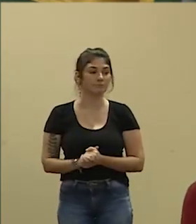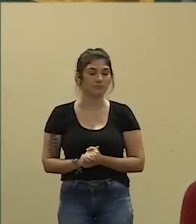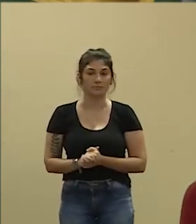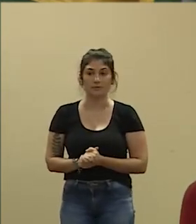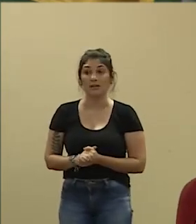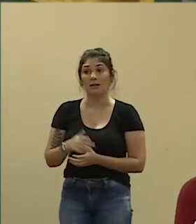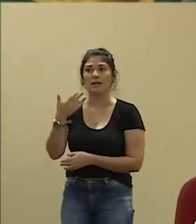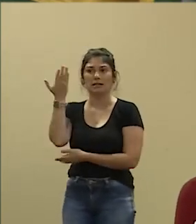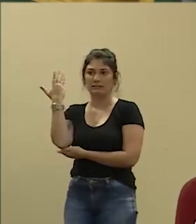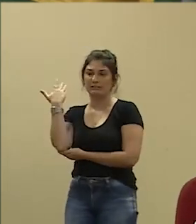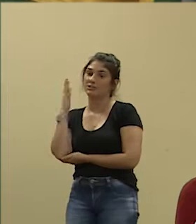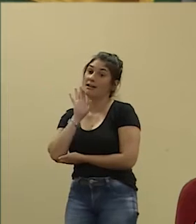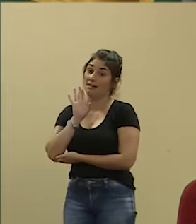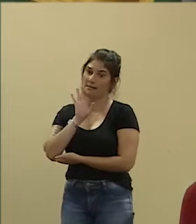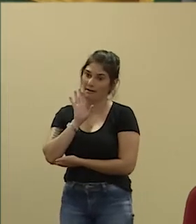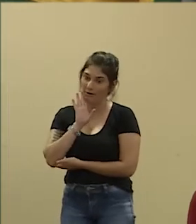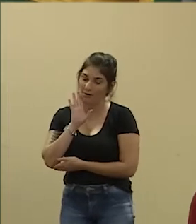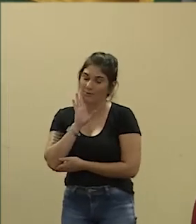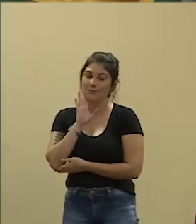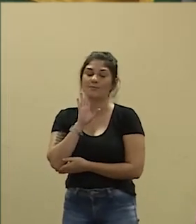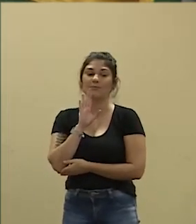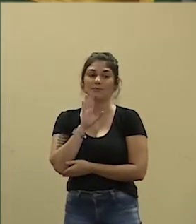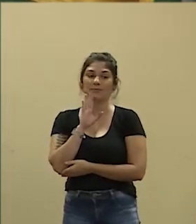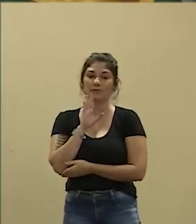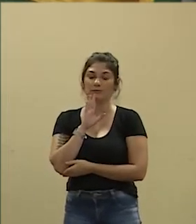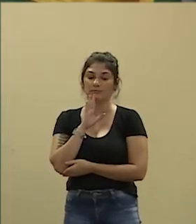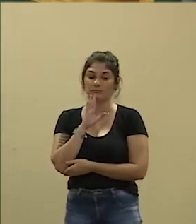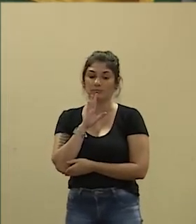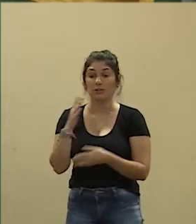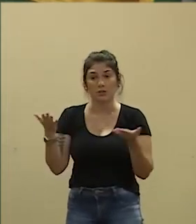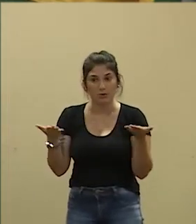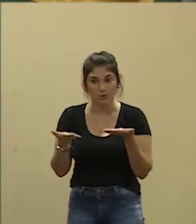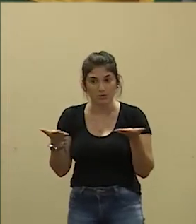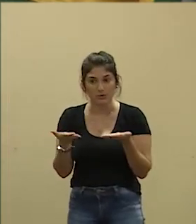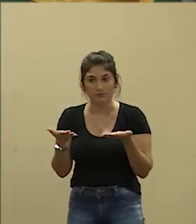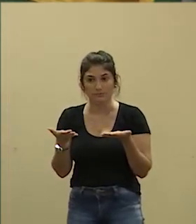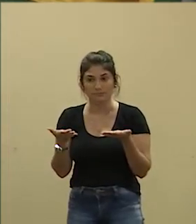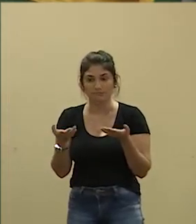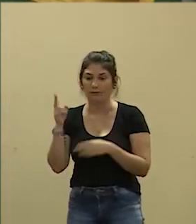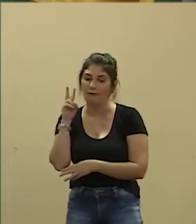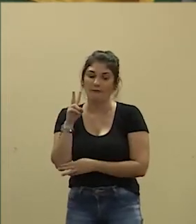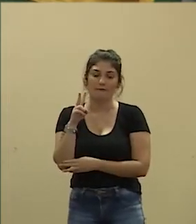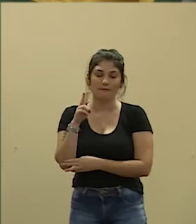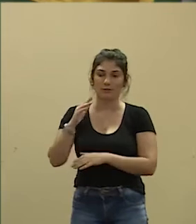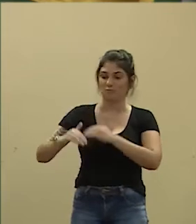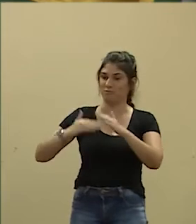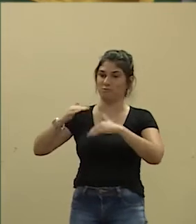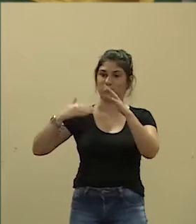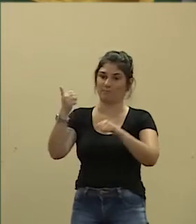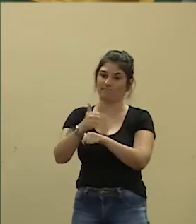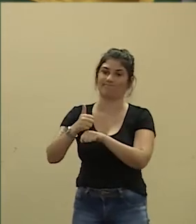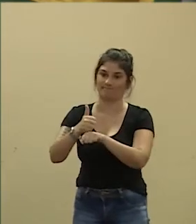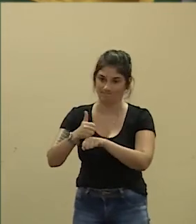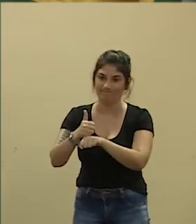muito legal naquela época muito rico muito amplo e hoje eu chego aqui e vejo que vocês se aperfeiçoaram e é